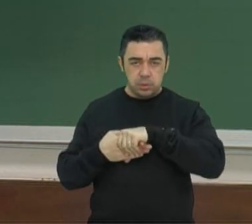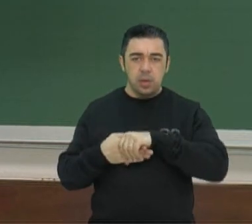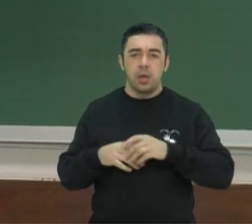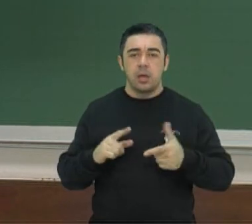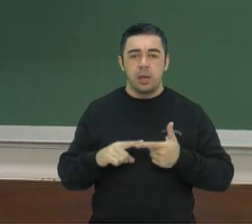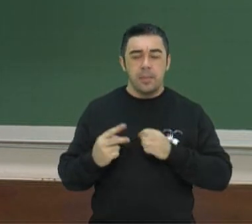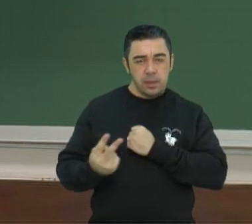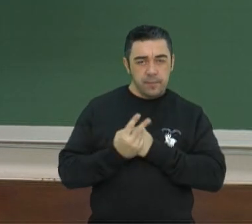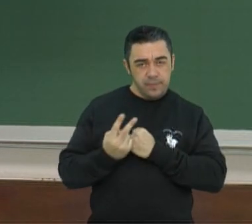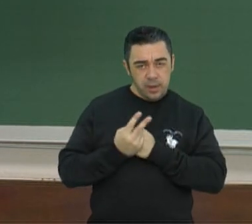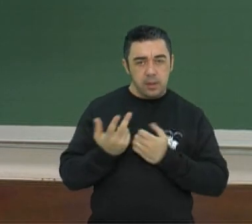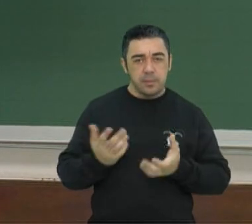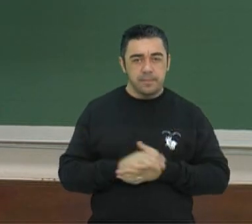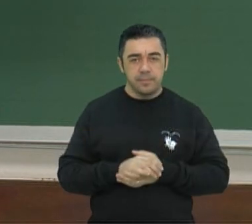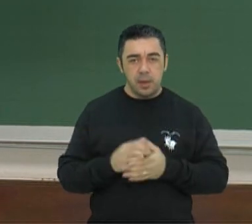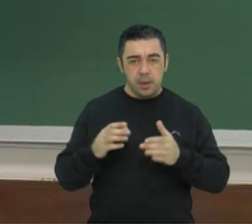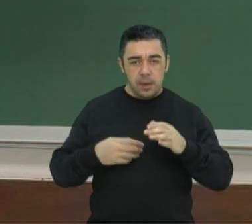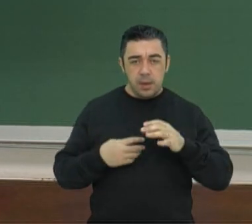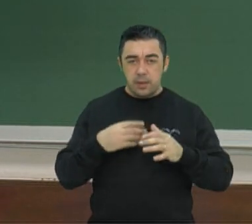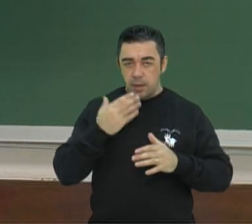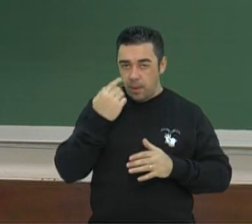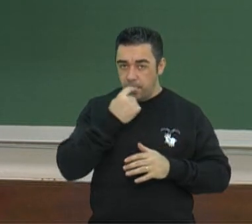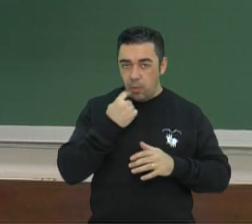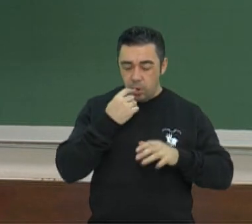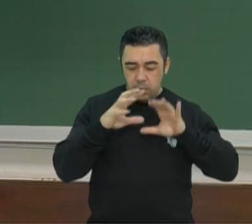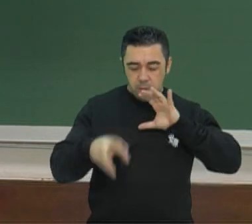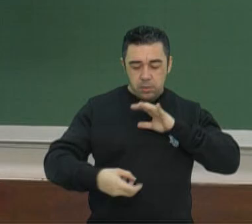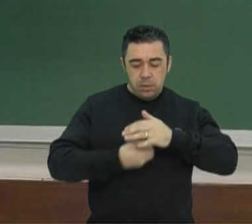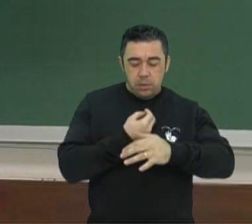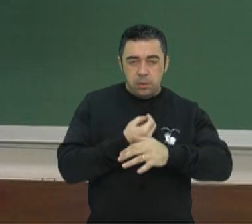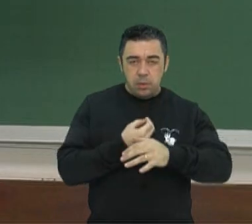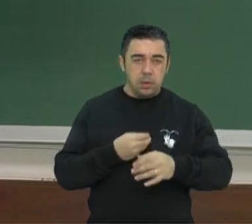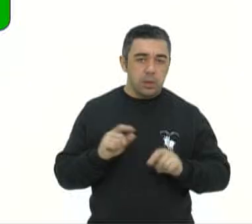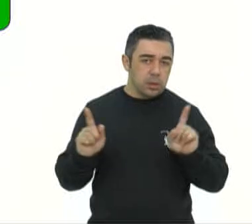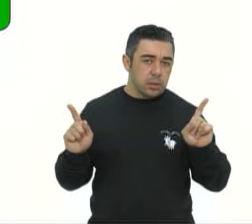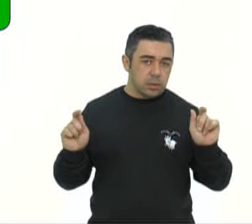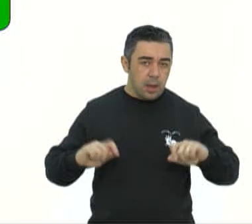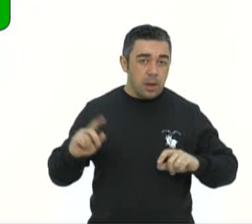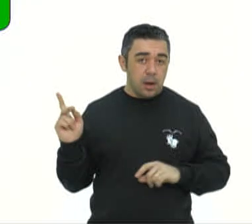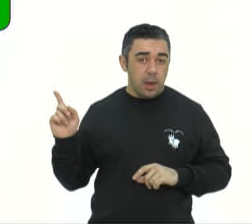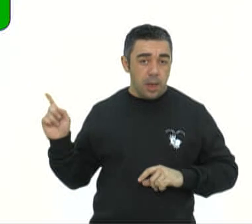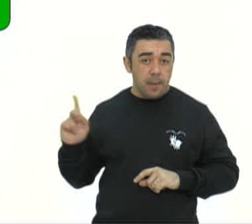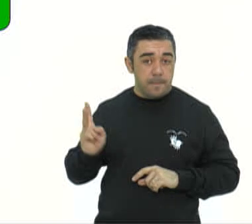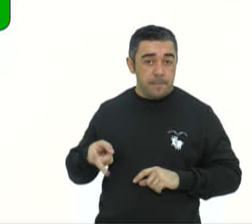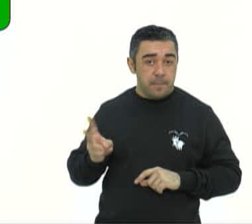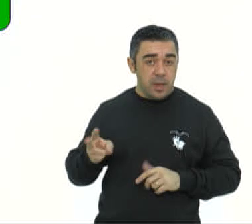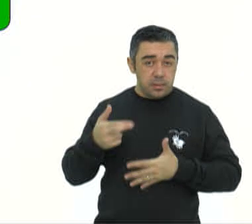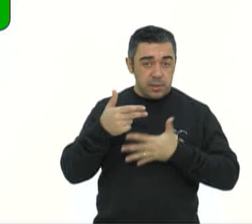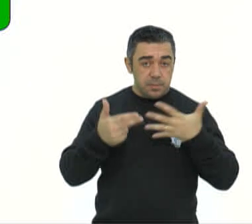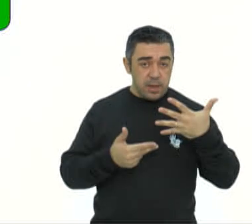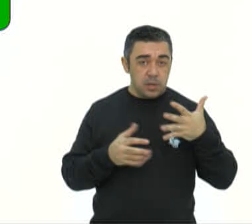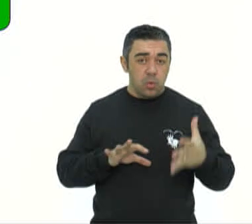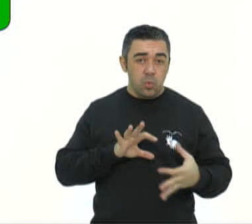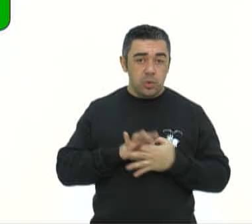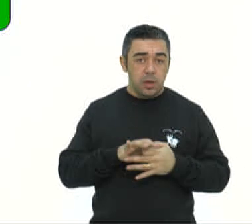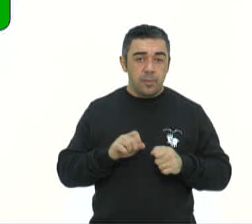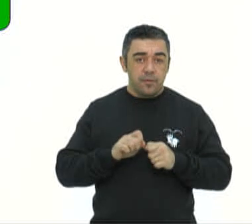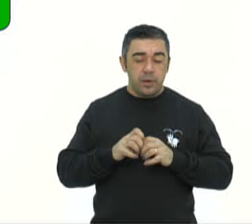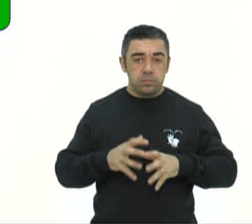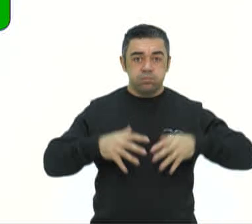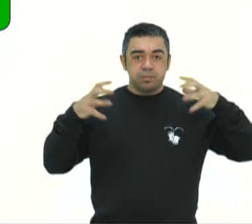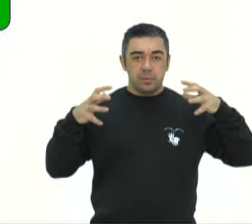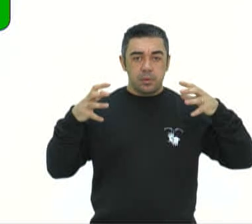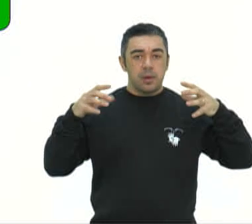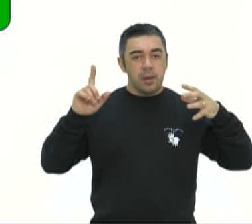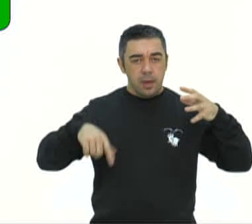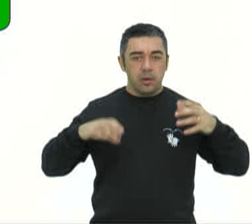né? Aqui embaixo tem a boca, né, do organismo para ele se alimentar. Mas são todos organismos da mesma espécie que se uniram para formar uma estrutura maior.